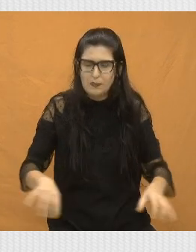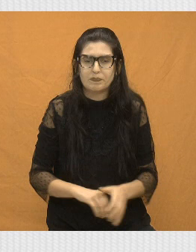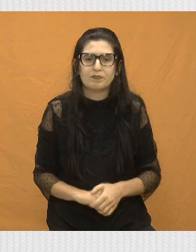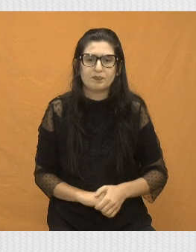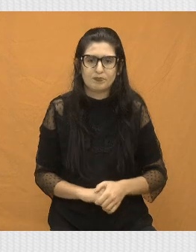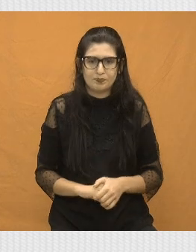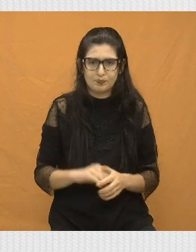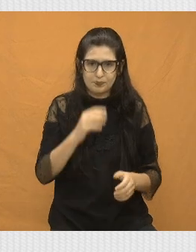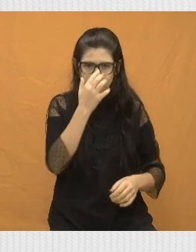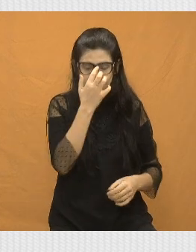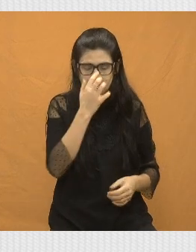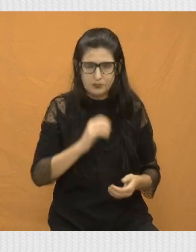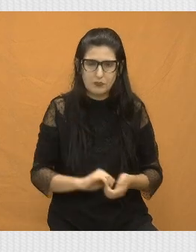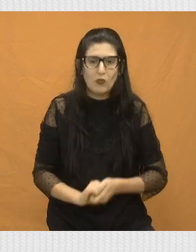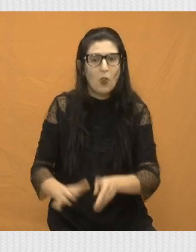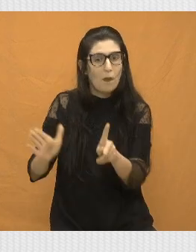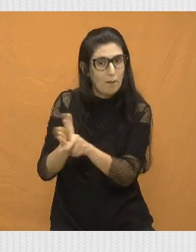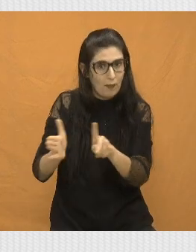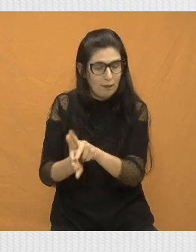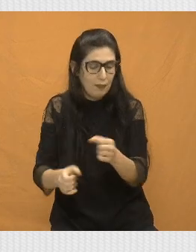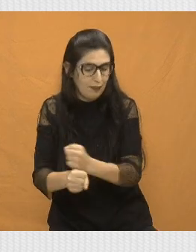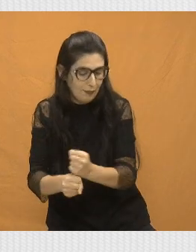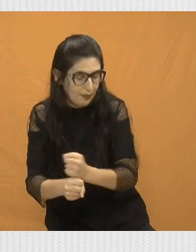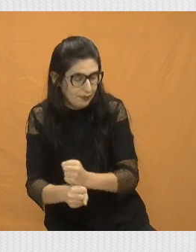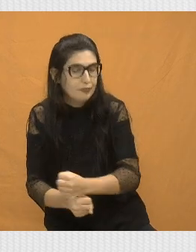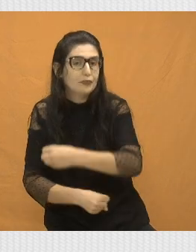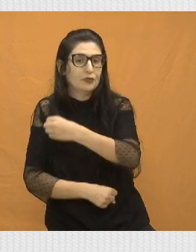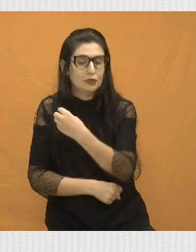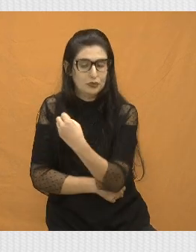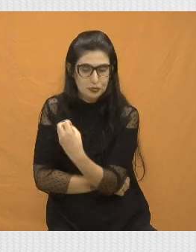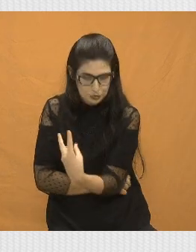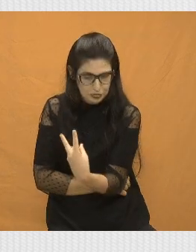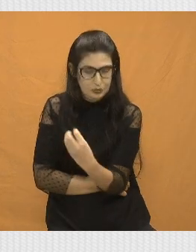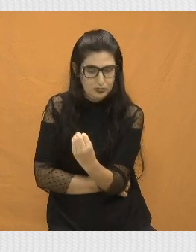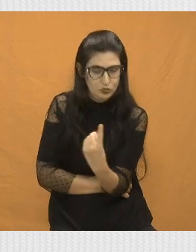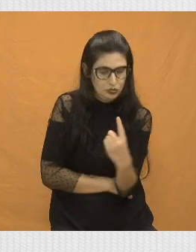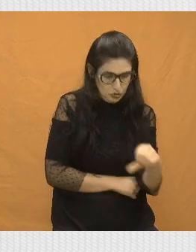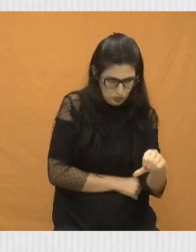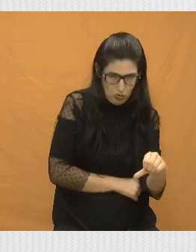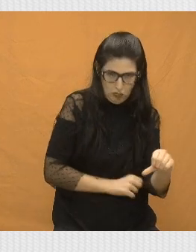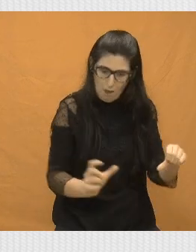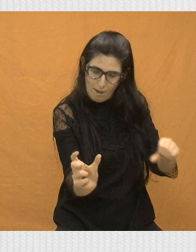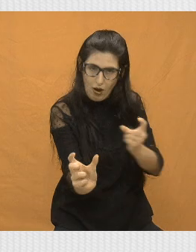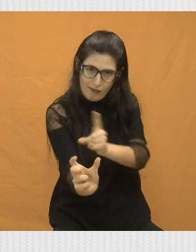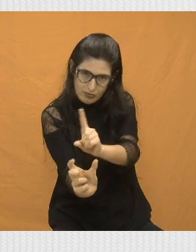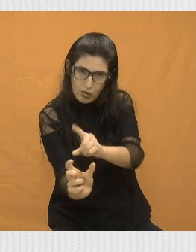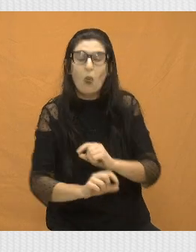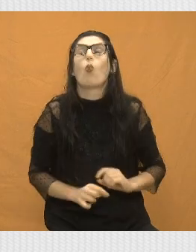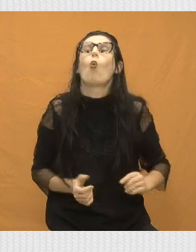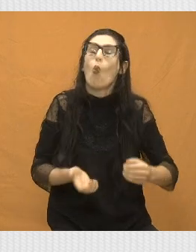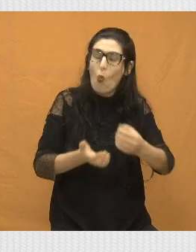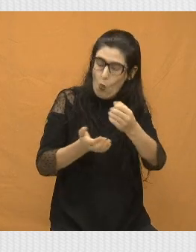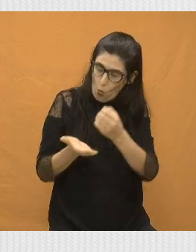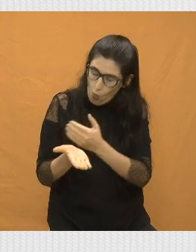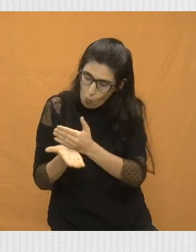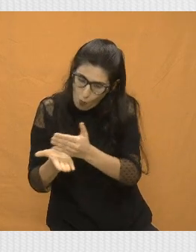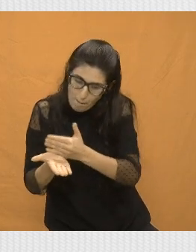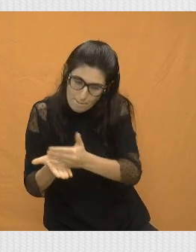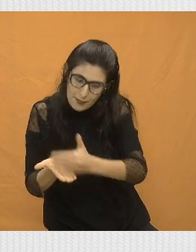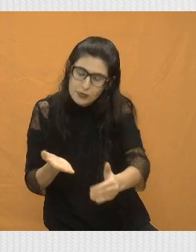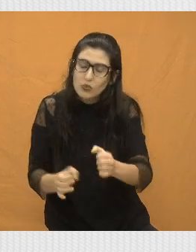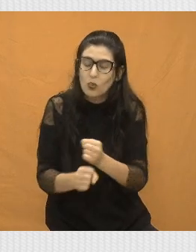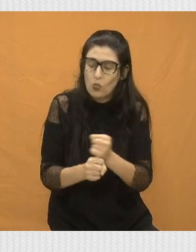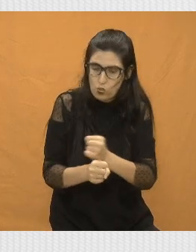se processou no próprio ano de 2019 e, consequentemente, no início do seu ano, quando começa a ter os aceites